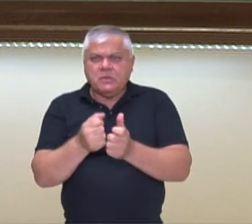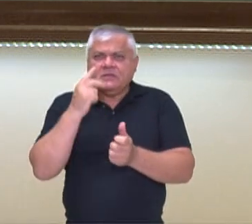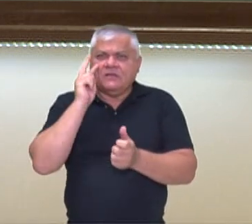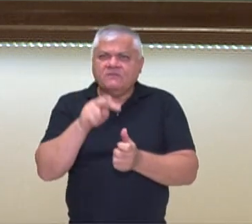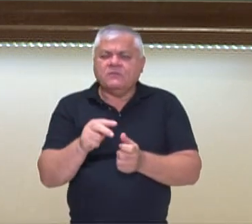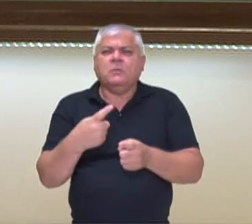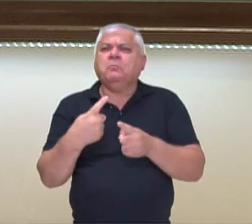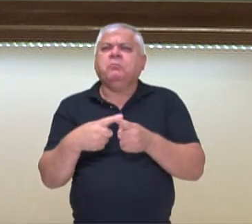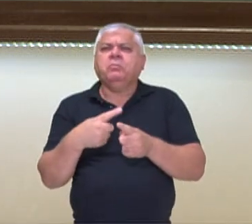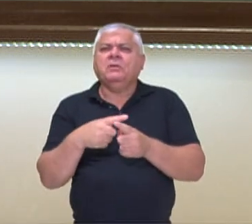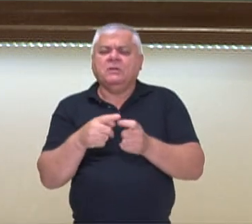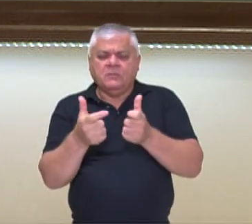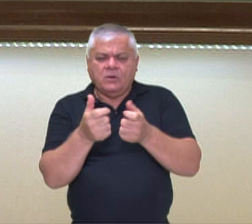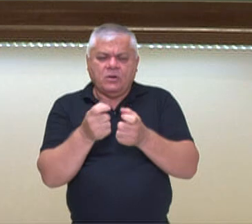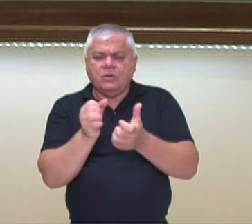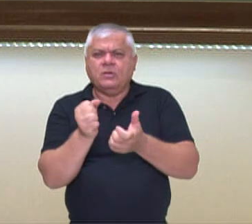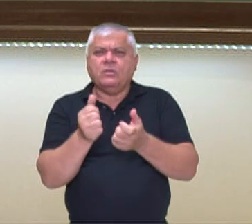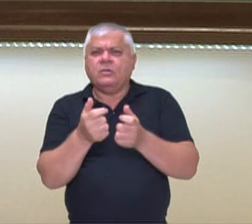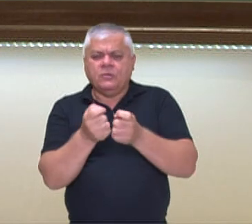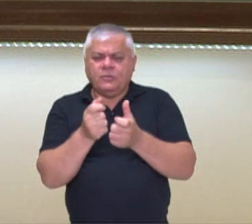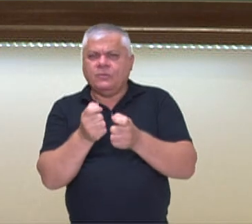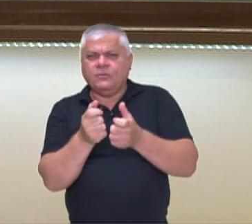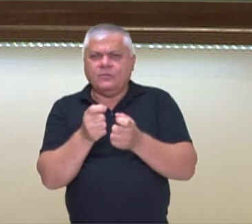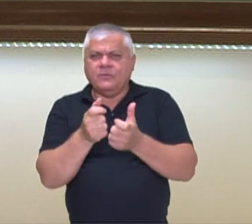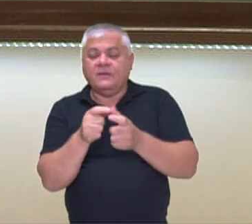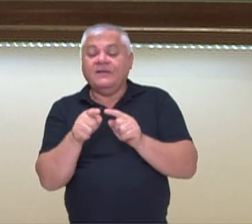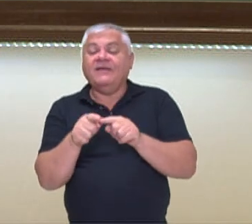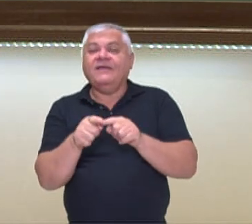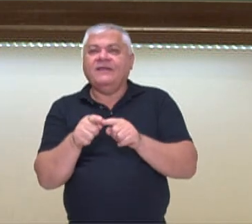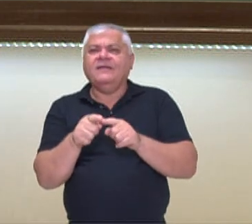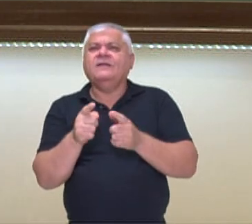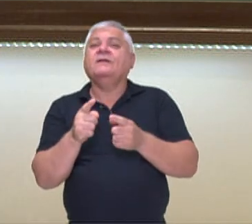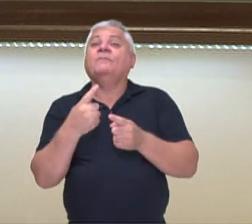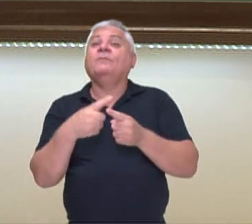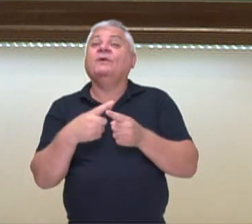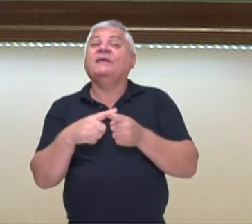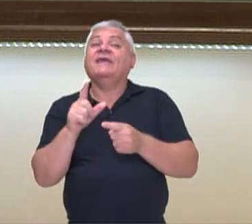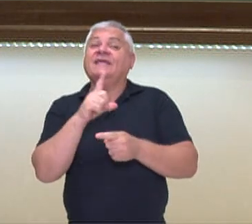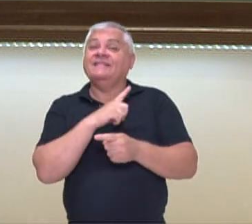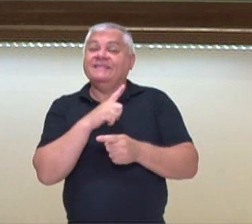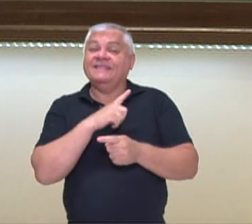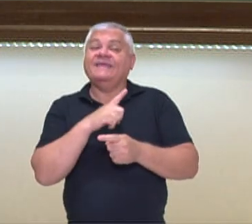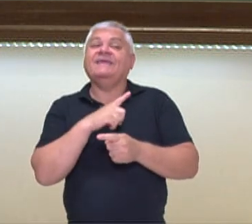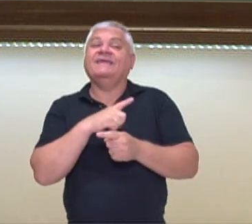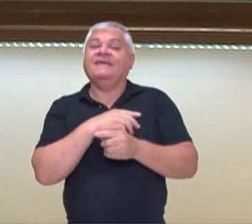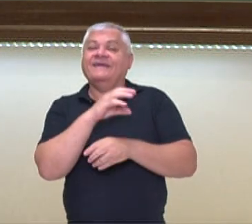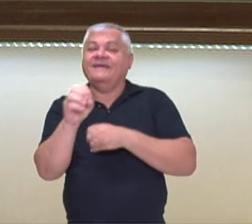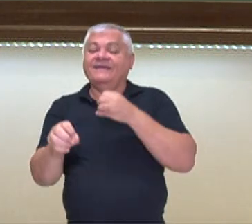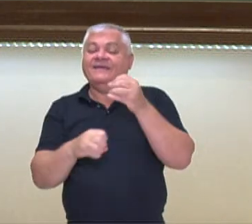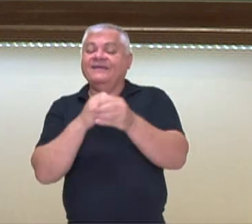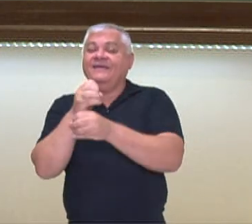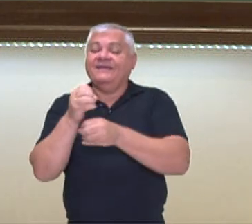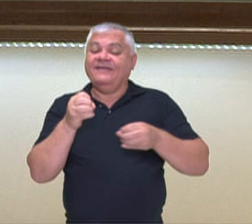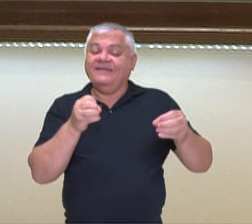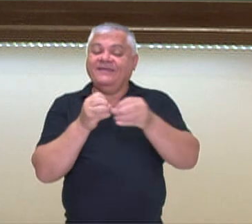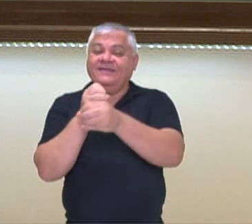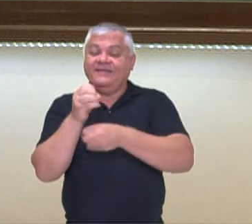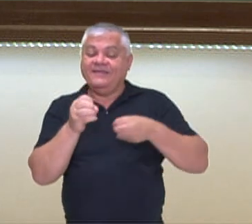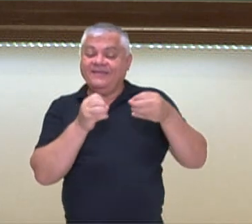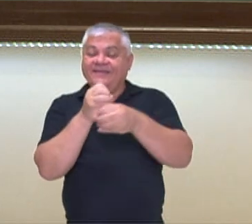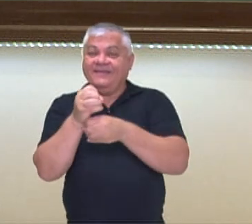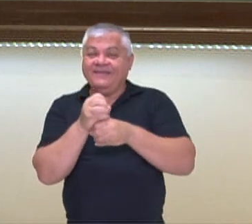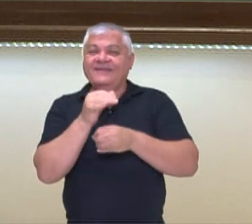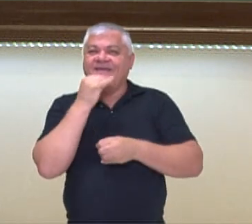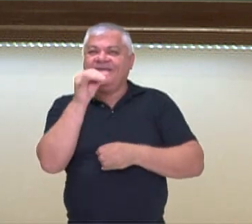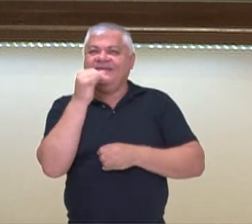que o seu videogame, o controle ali do seu videogame funciona? É devido a uma reação que ocorre dentro das pilhas. Eu tenho